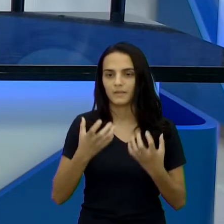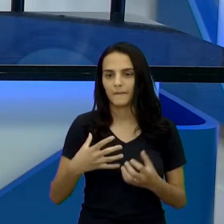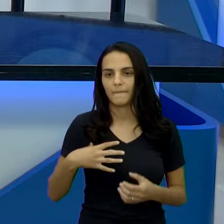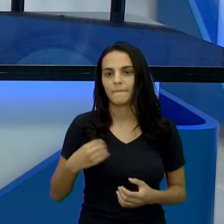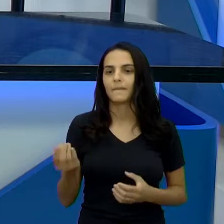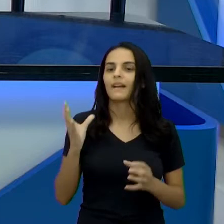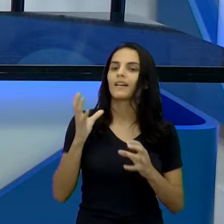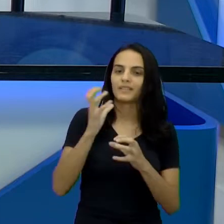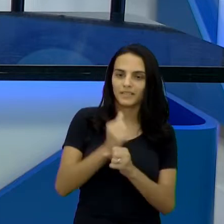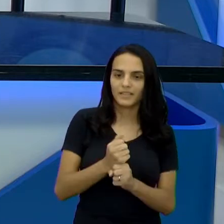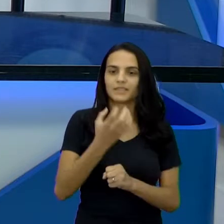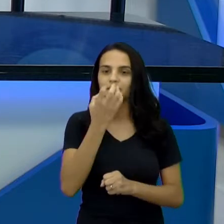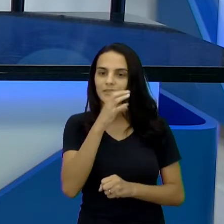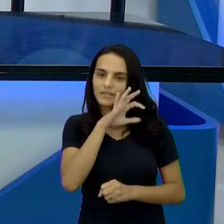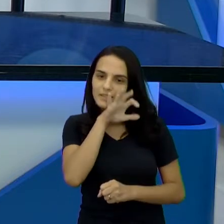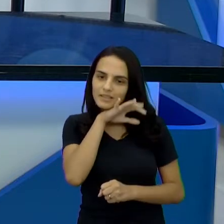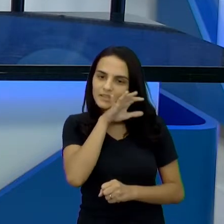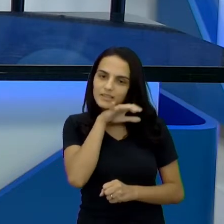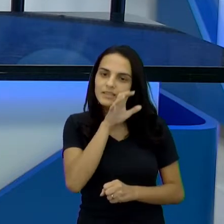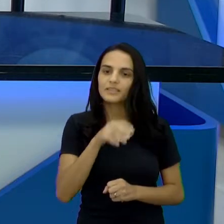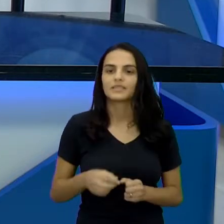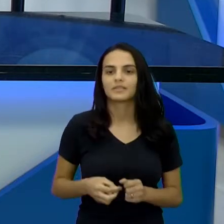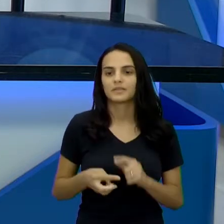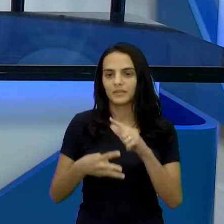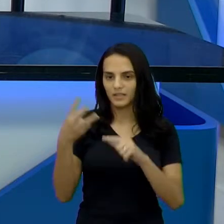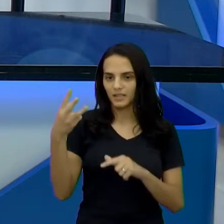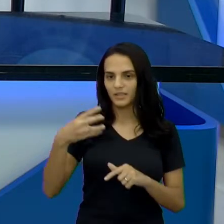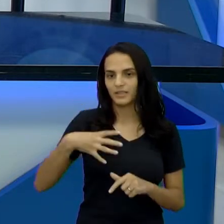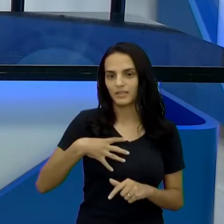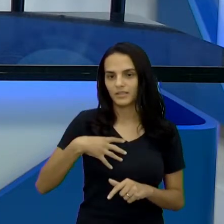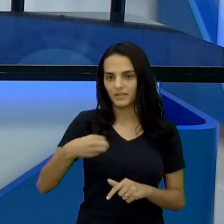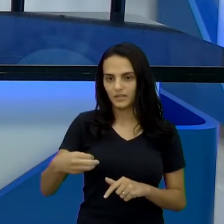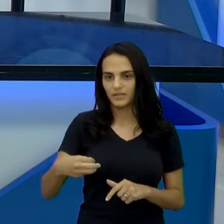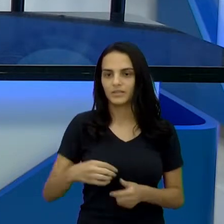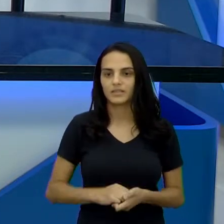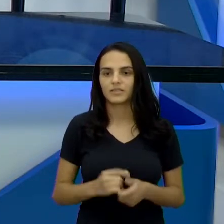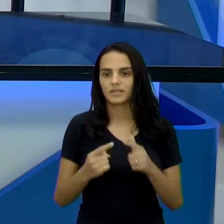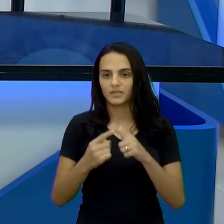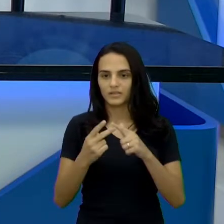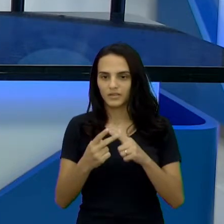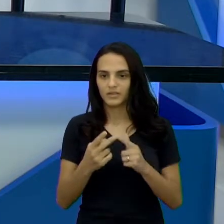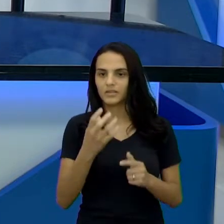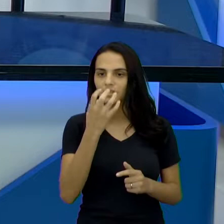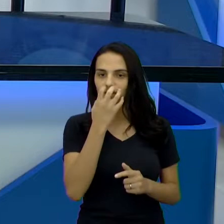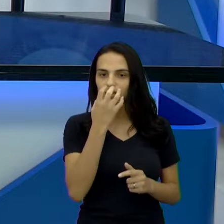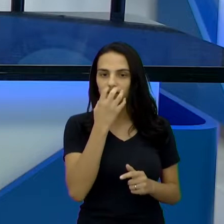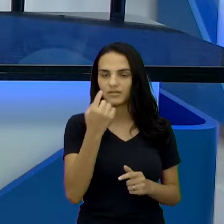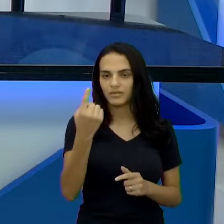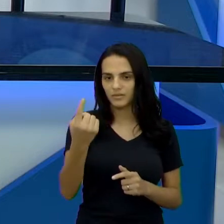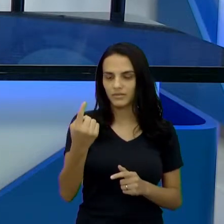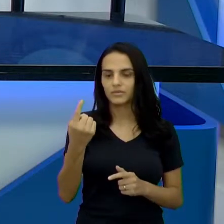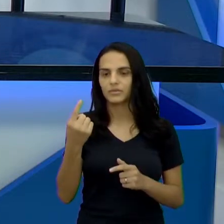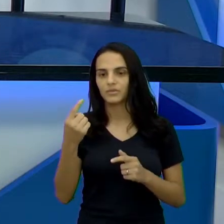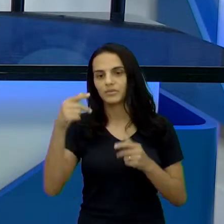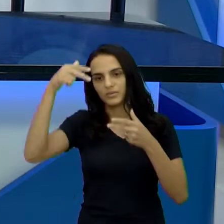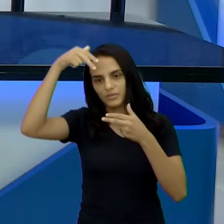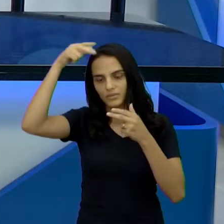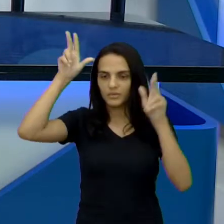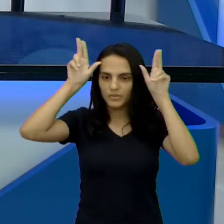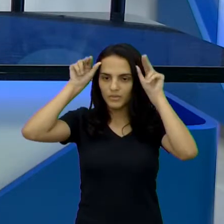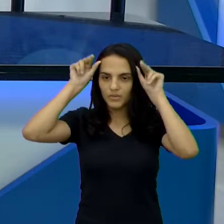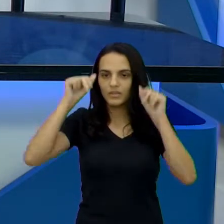compensa pelo ainda tem isso, porque são 3 filhos, me ajuda. 3 filhos, 2 cachorros, um aquário. Um coelho. O coelho. O